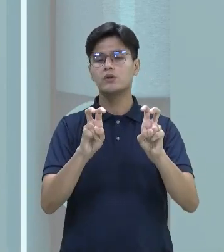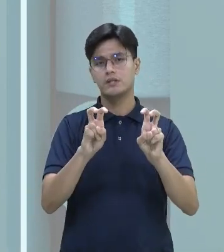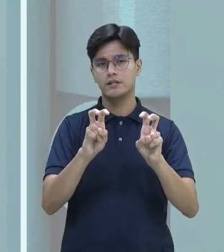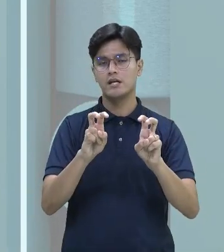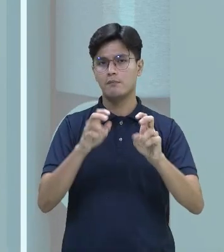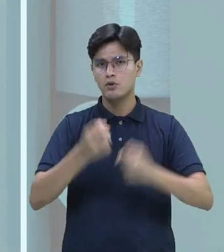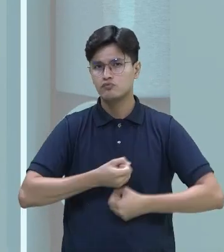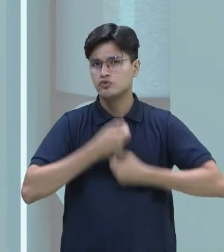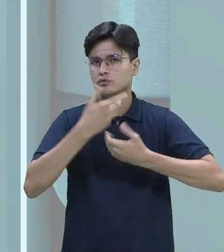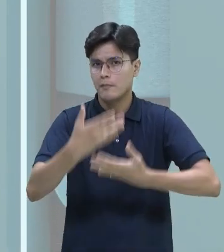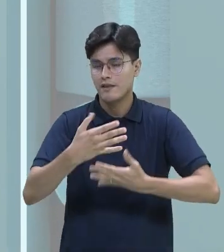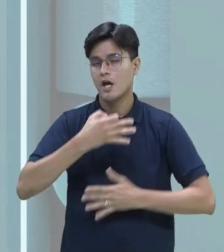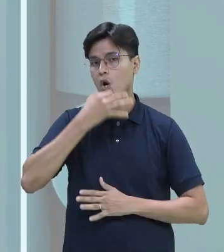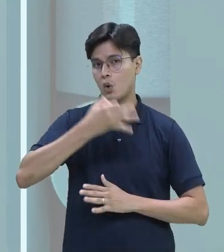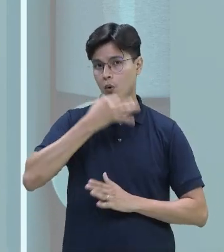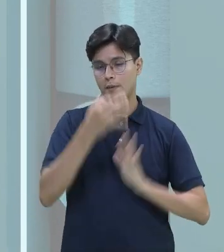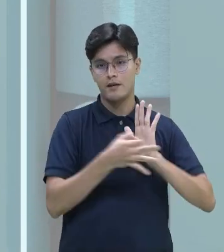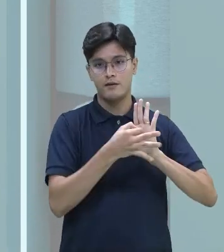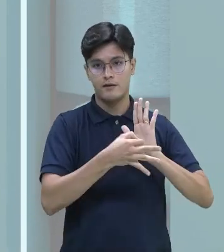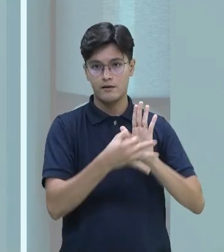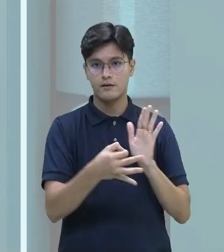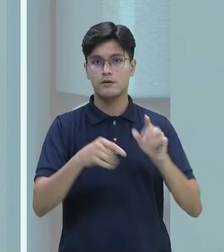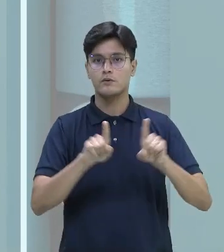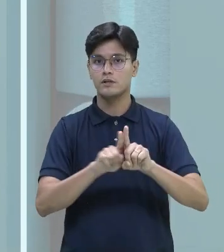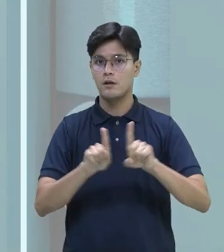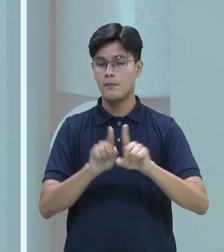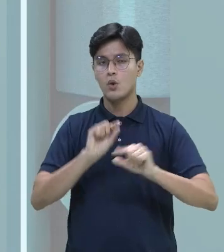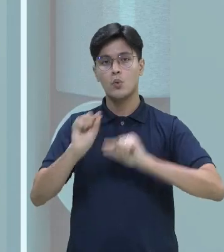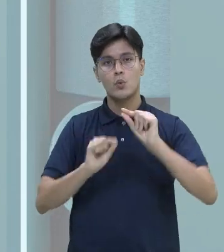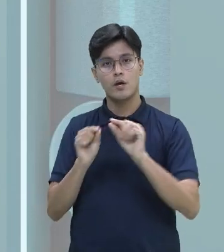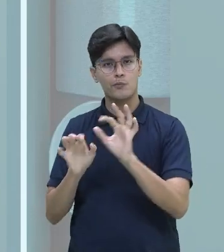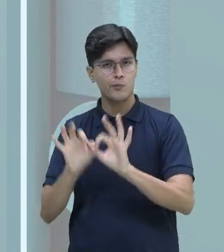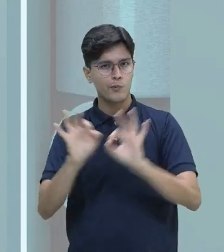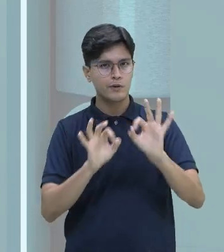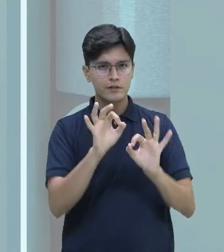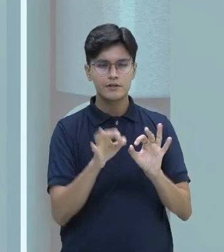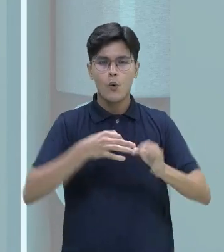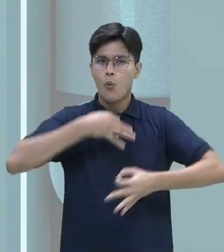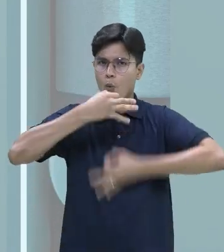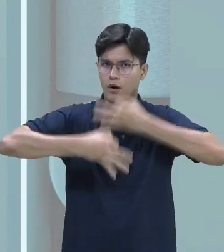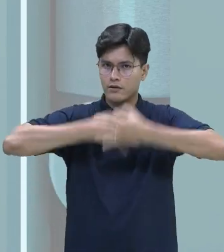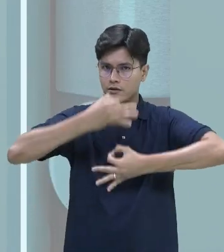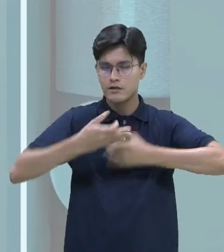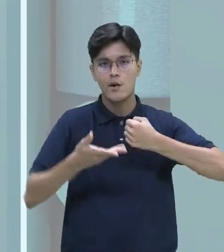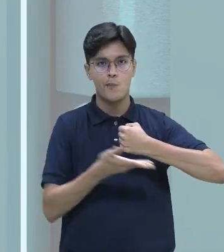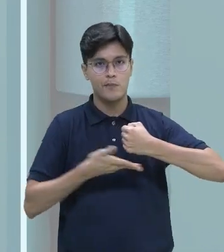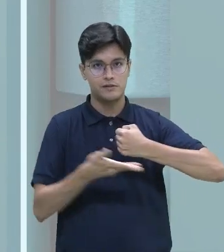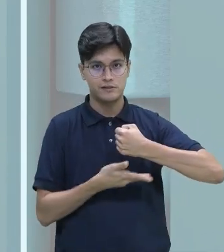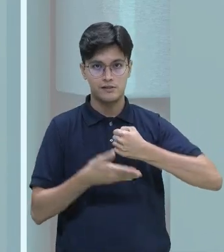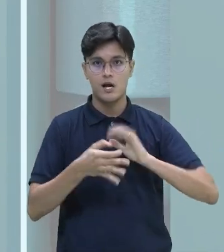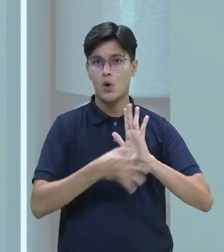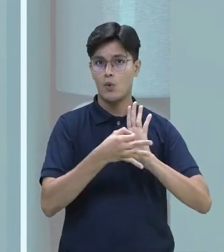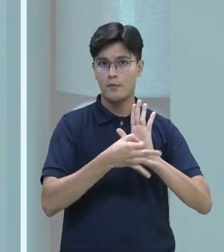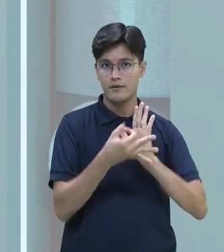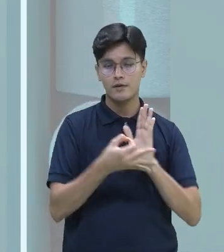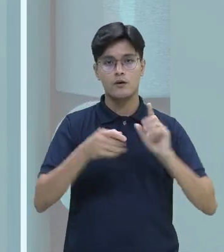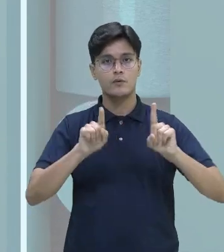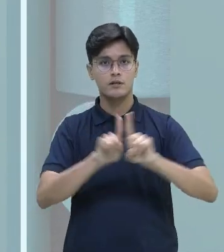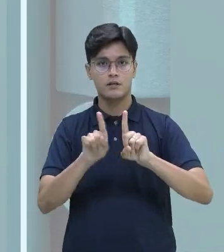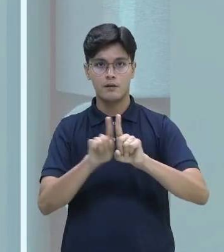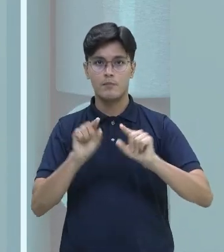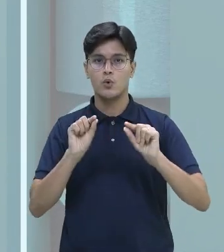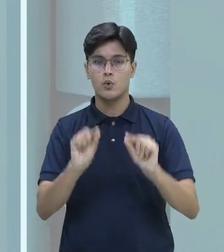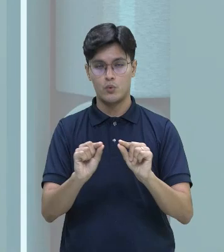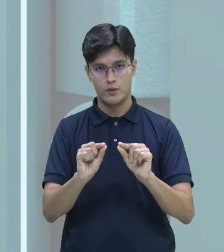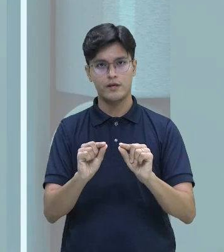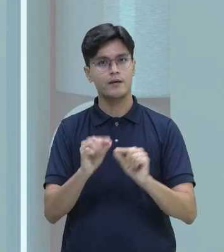uma opinião e se constrói uma argumentação para sustentar essa opinião e também para